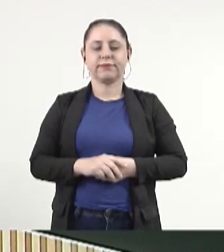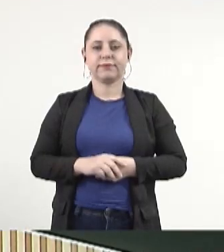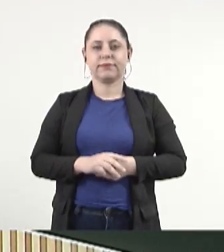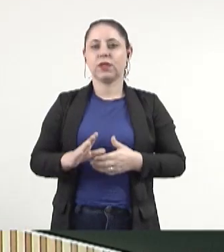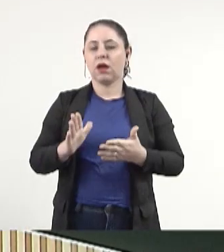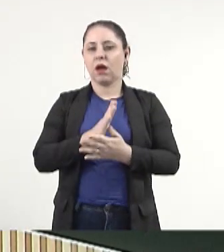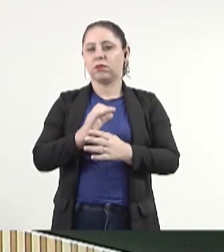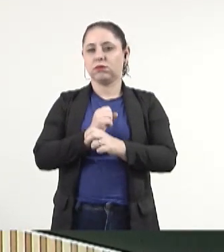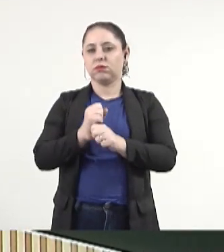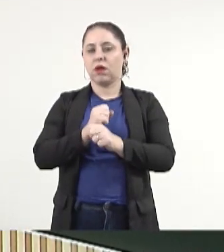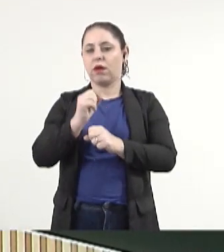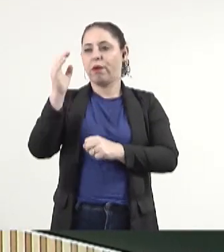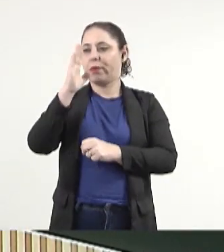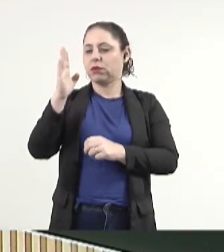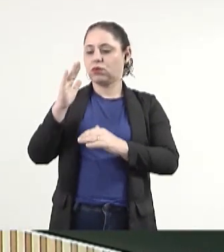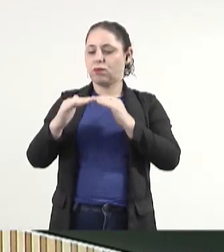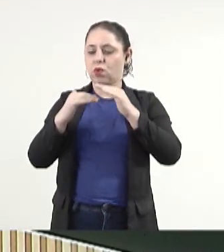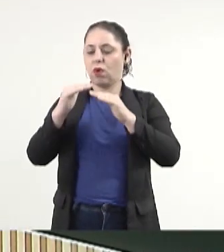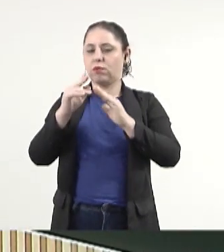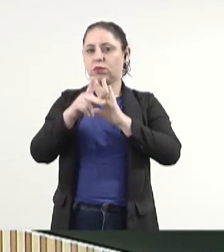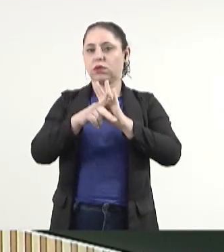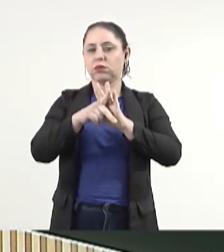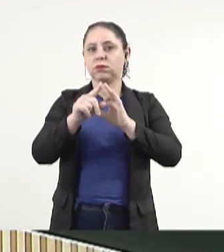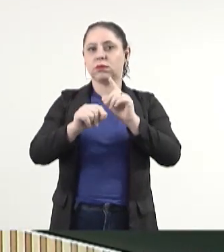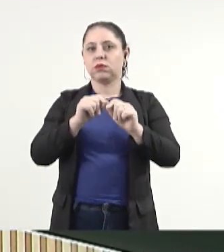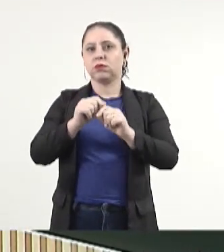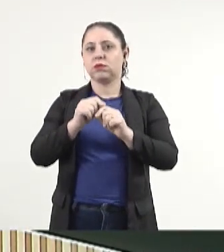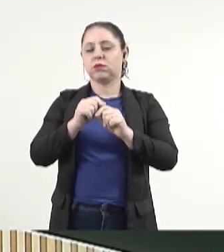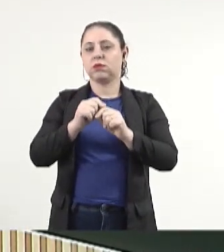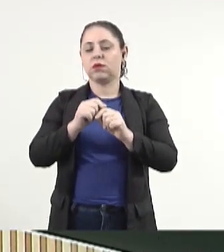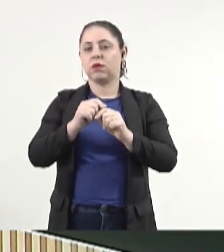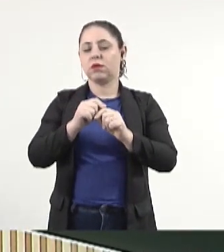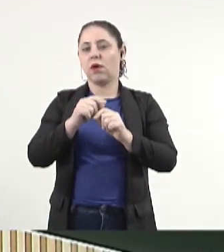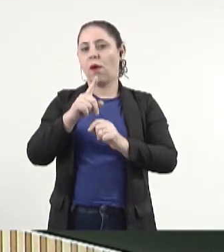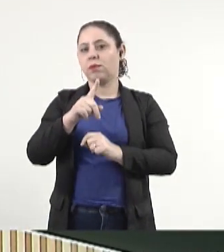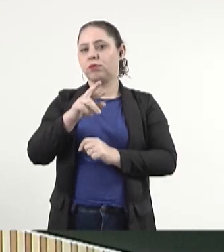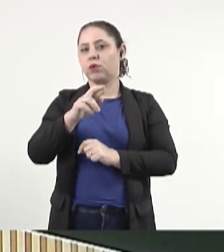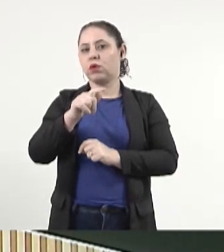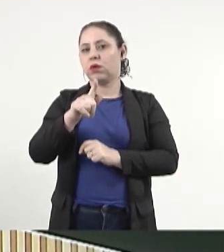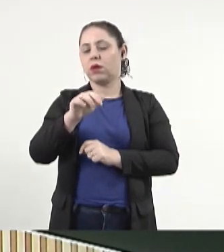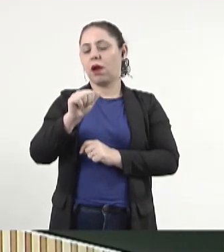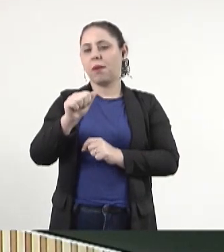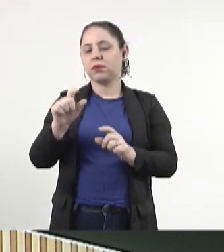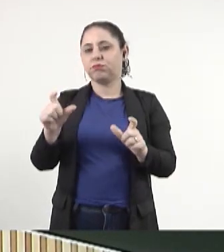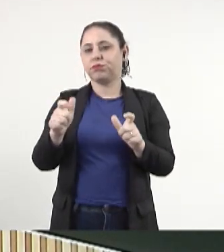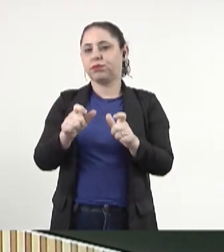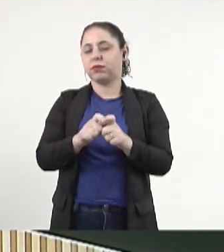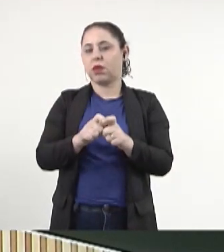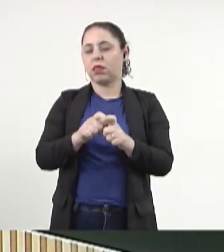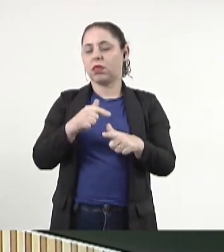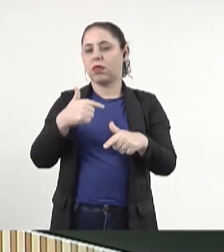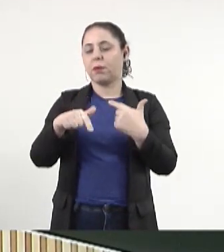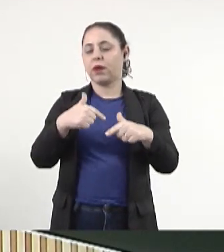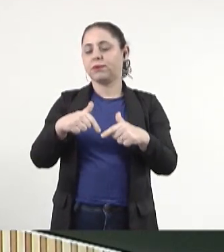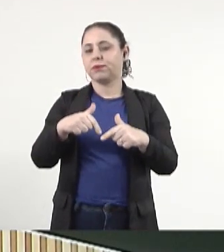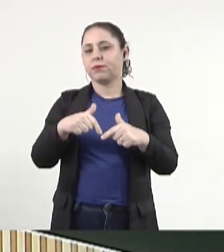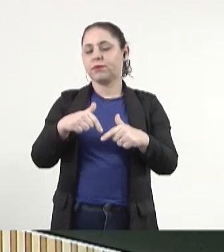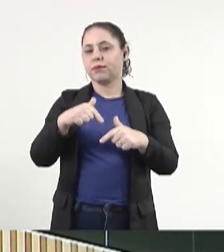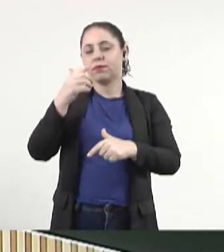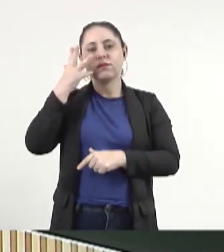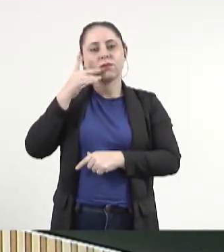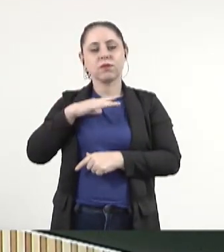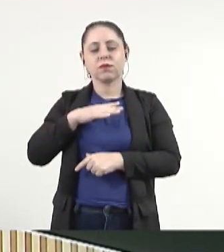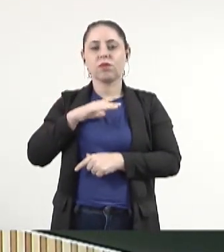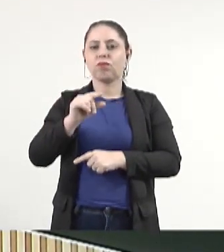Há alguns anos, o Brasil desenvolveu um programa chamado Programa de Erradicação do Trabalho Infantil, o PET. E